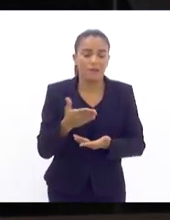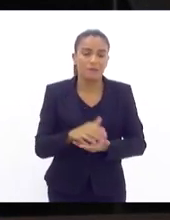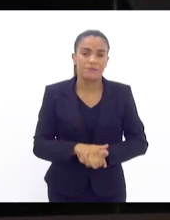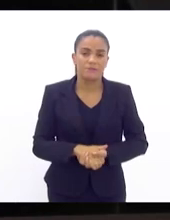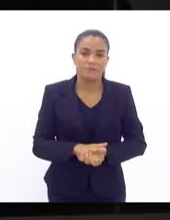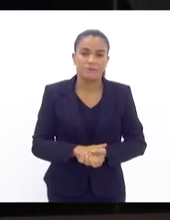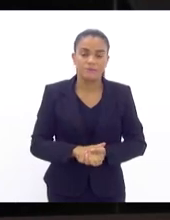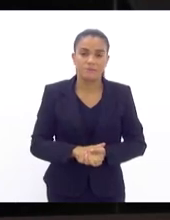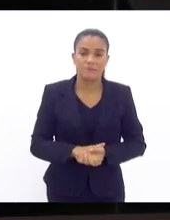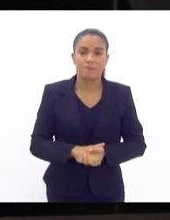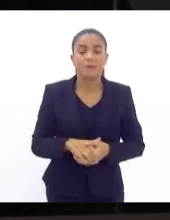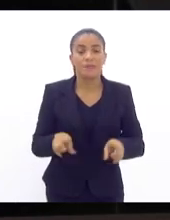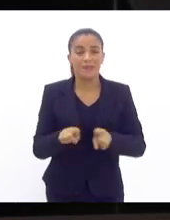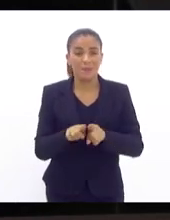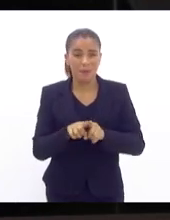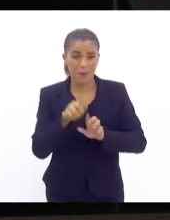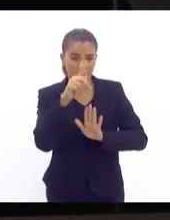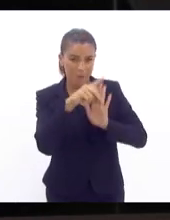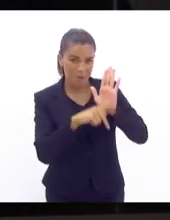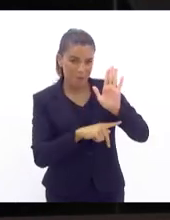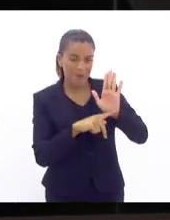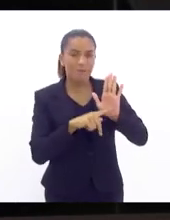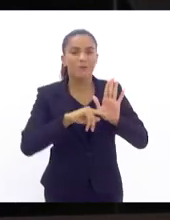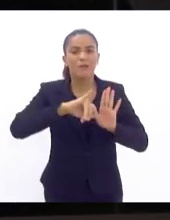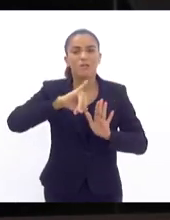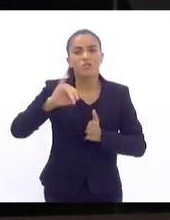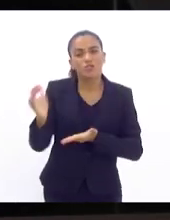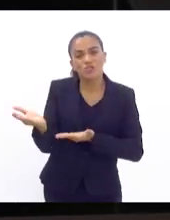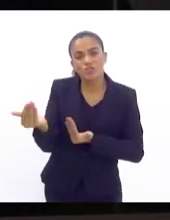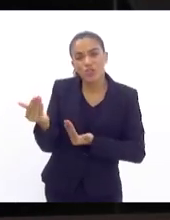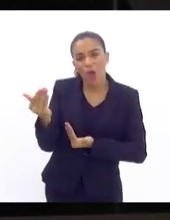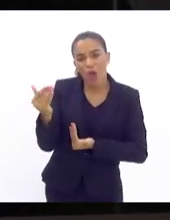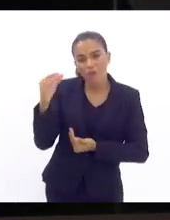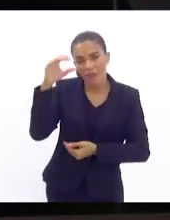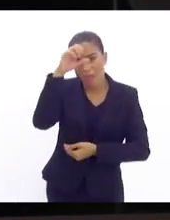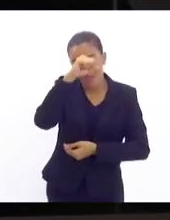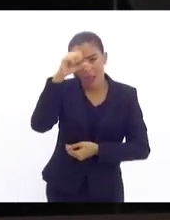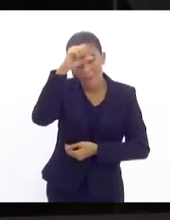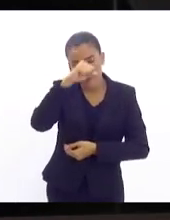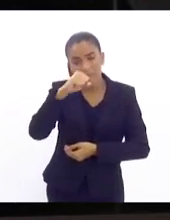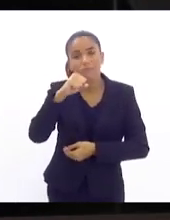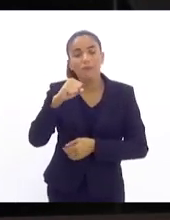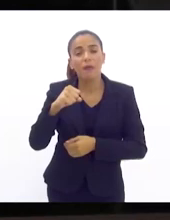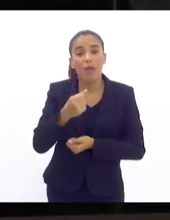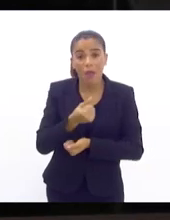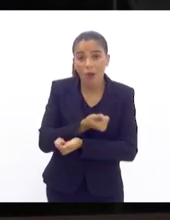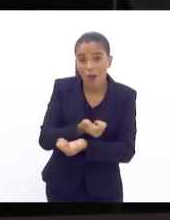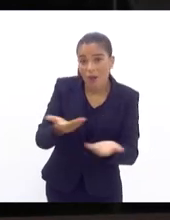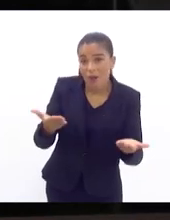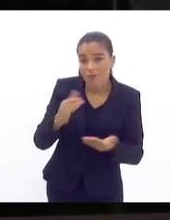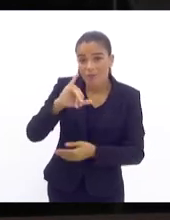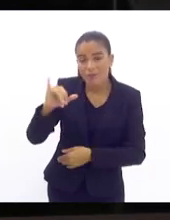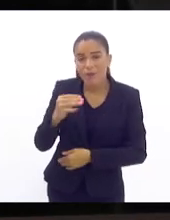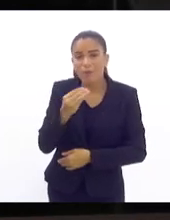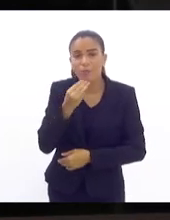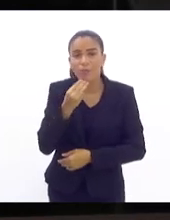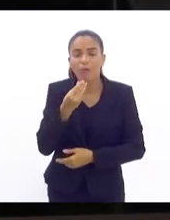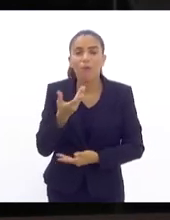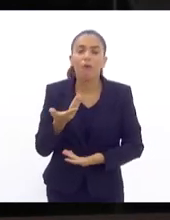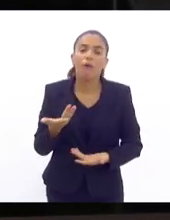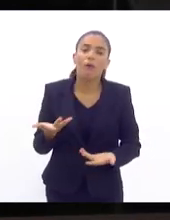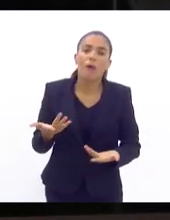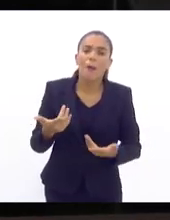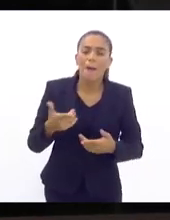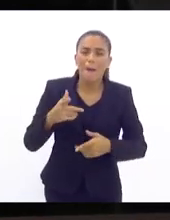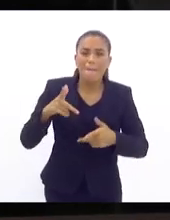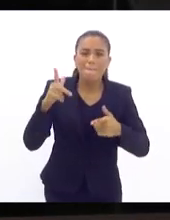população. E o programa Jovem Aprendiz, que oferecia essa oportunidade, sofreu